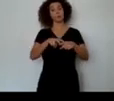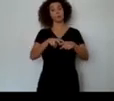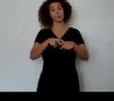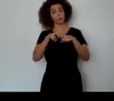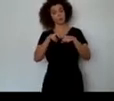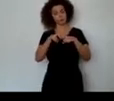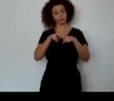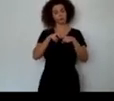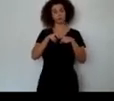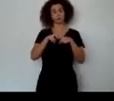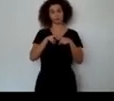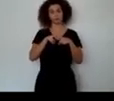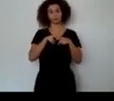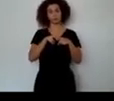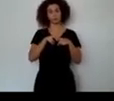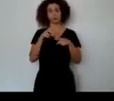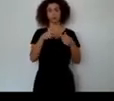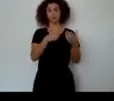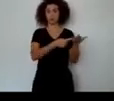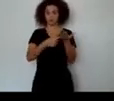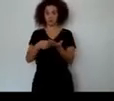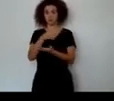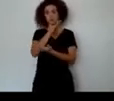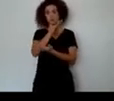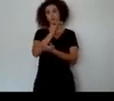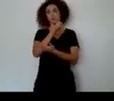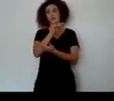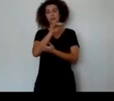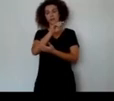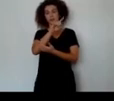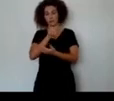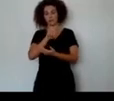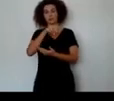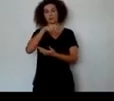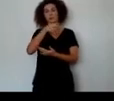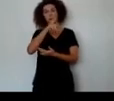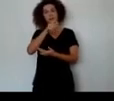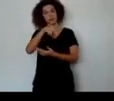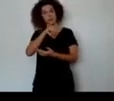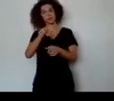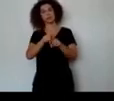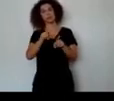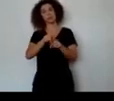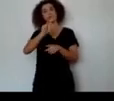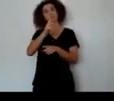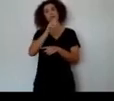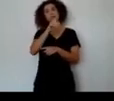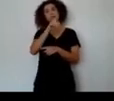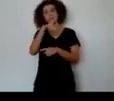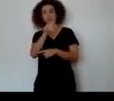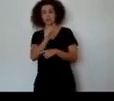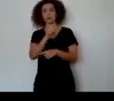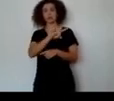a Beatriz, a Nayane, a Ilceia vai conversar com a gente sobre isso. E aí, cada uma